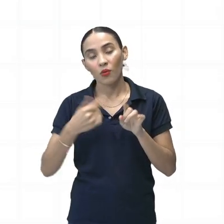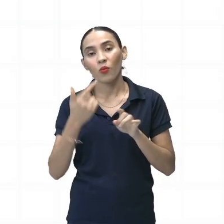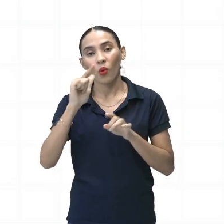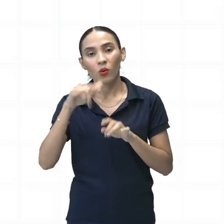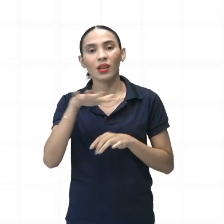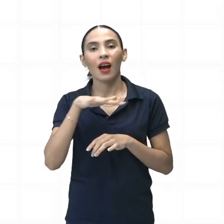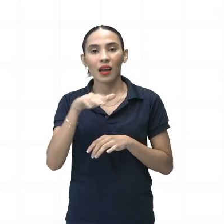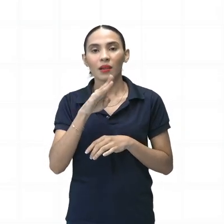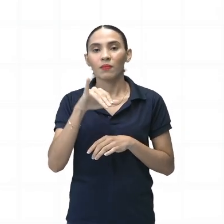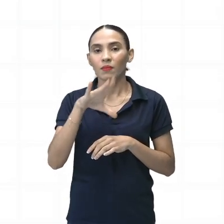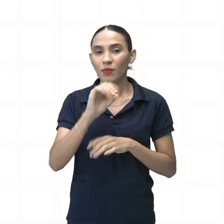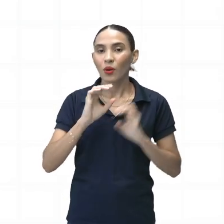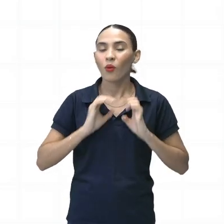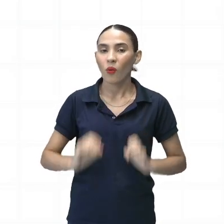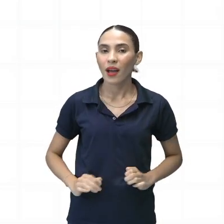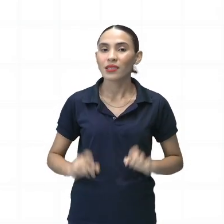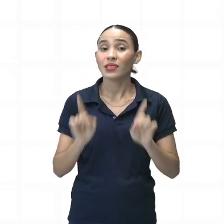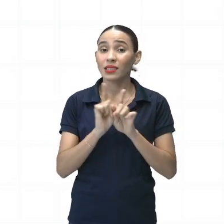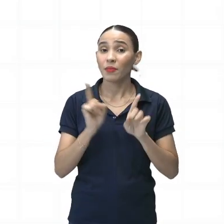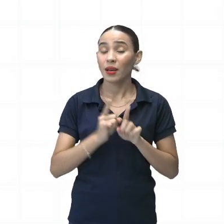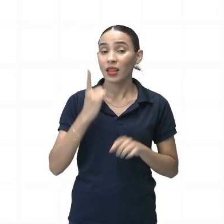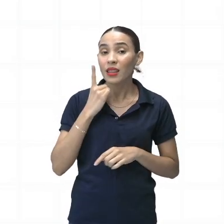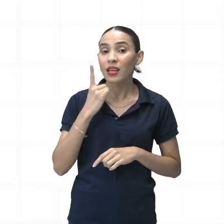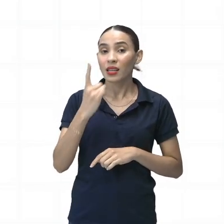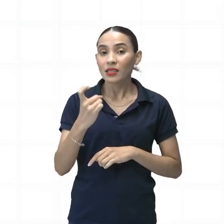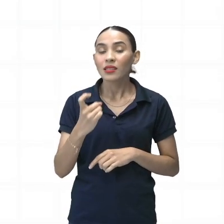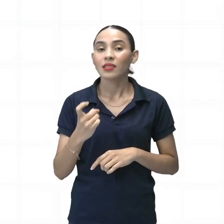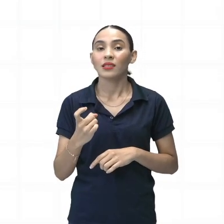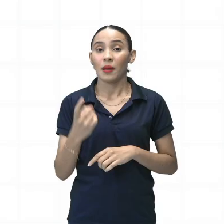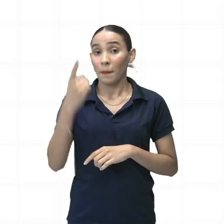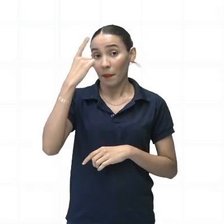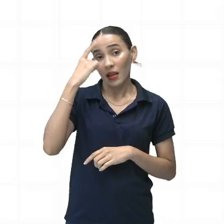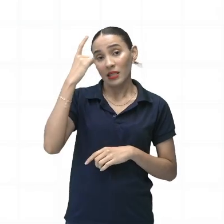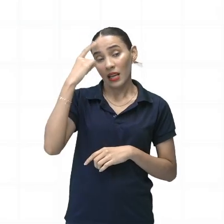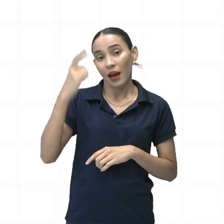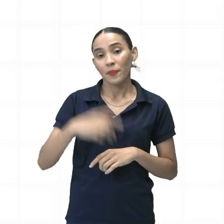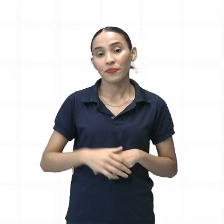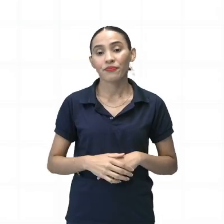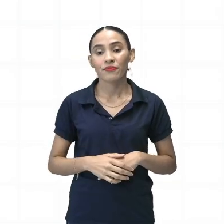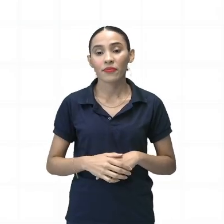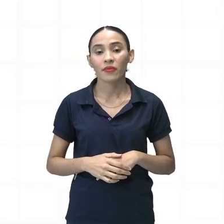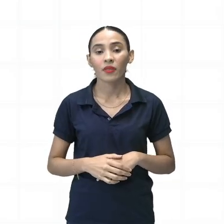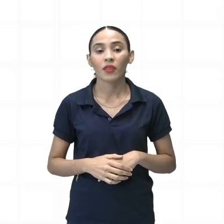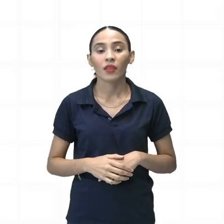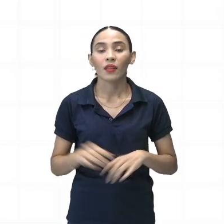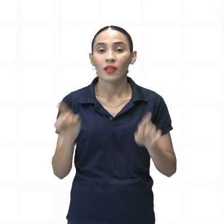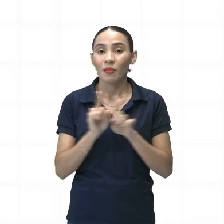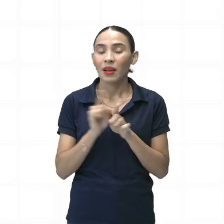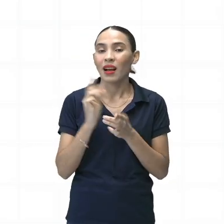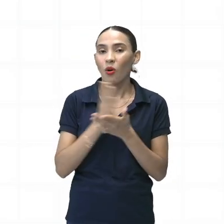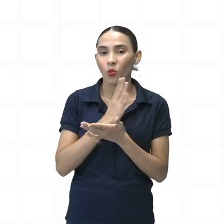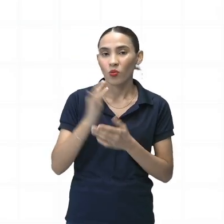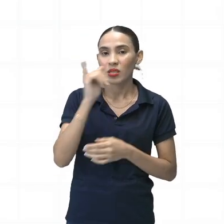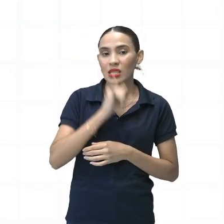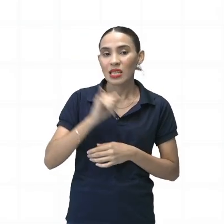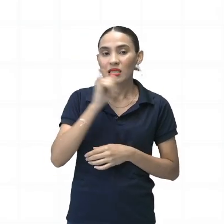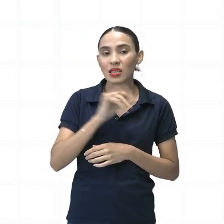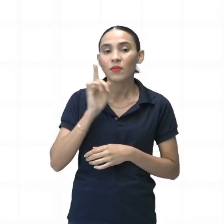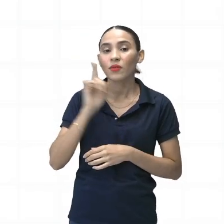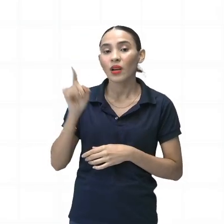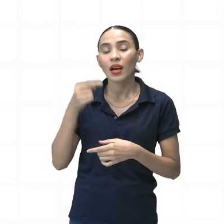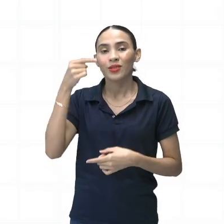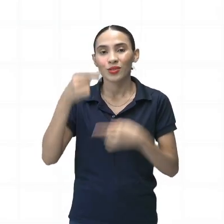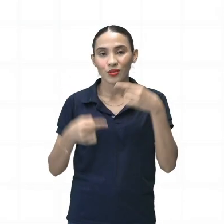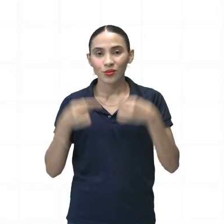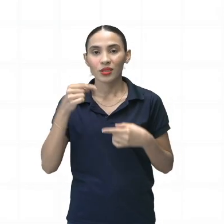exemplo, para pensar na questão da edição genética, na manipulação genética. Também na